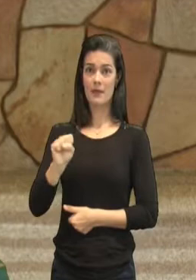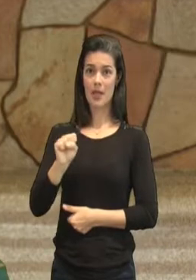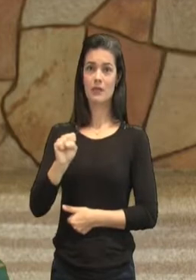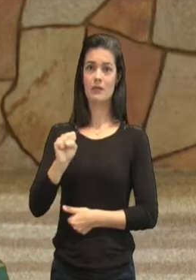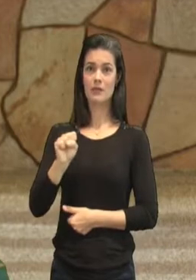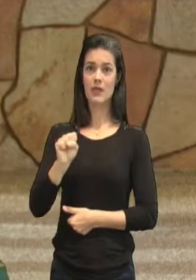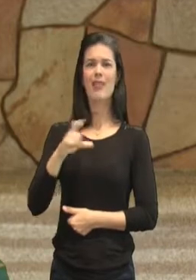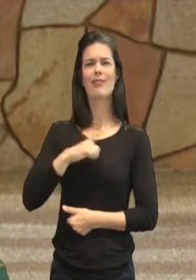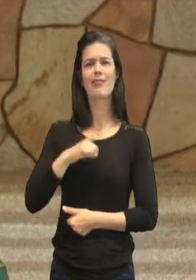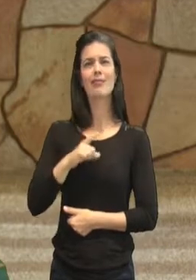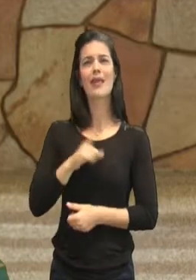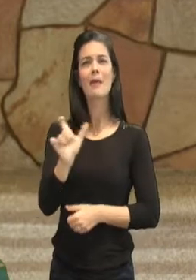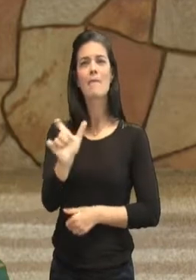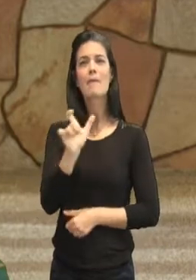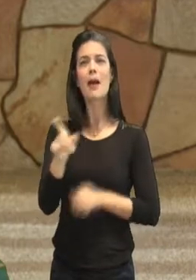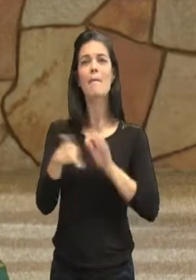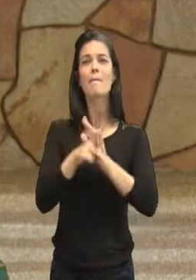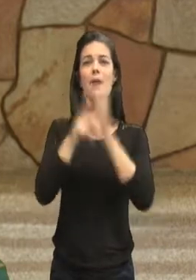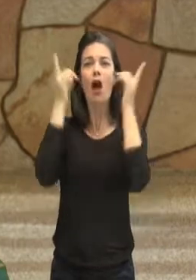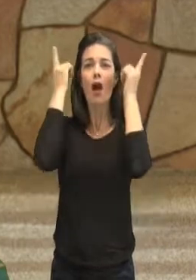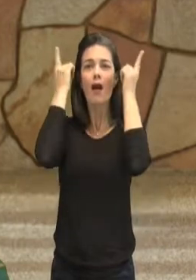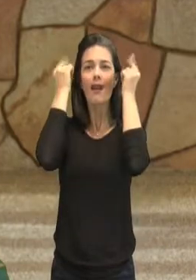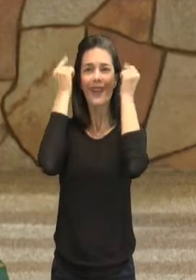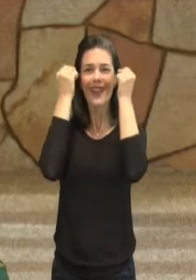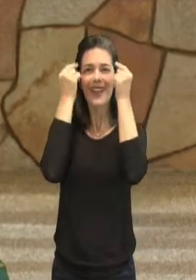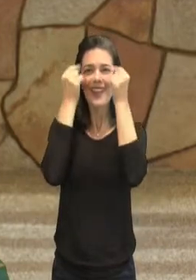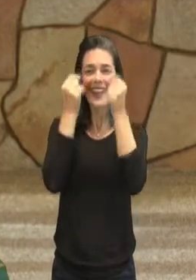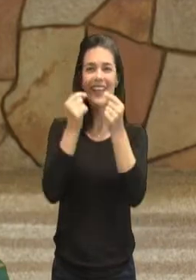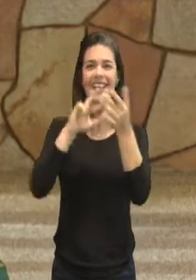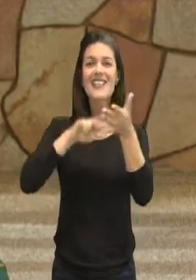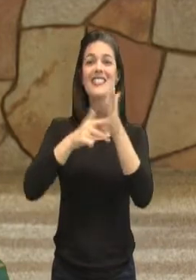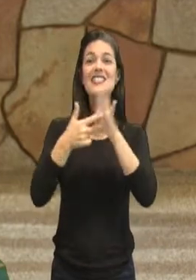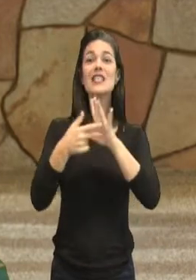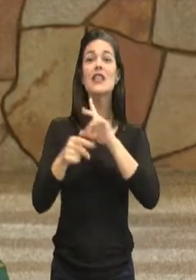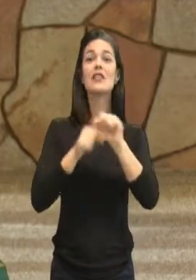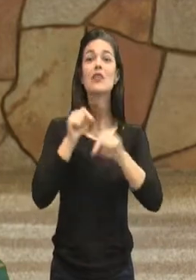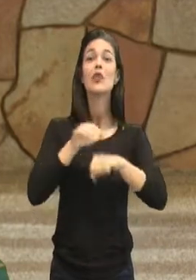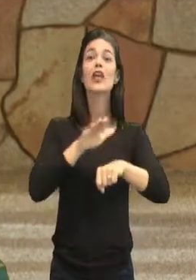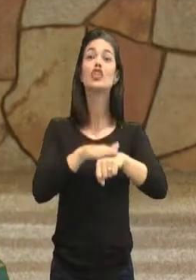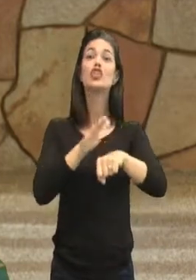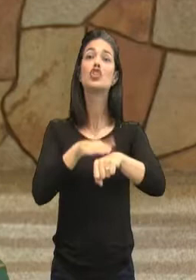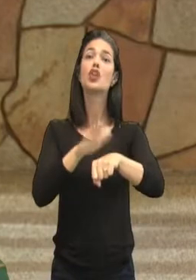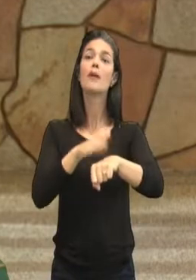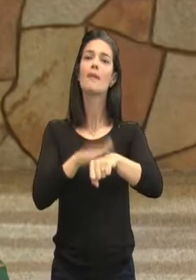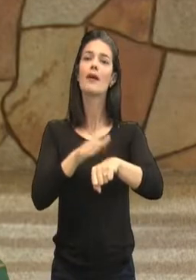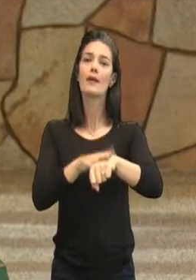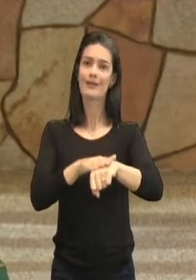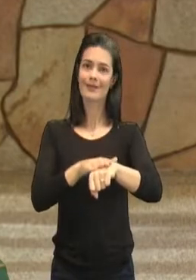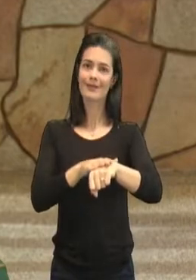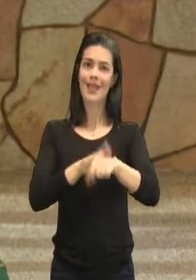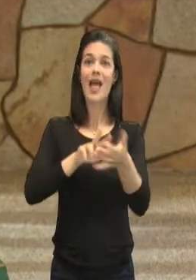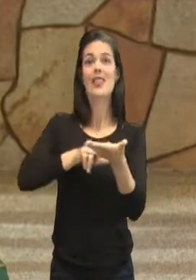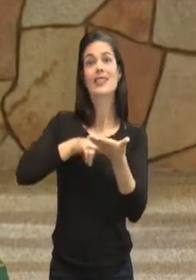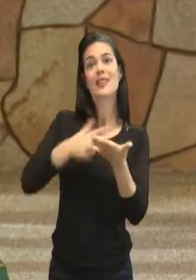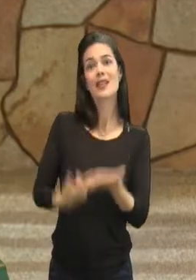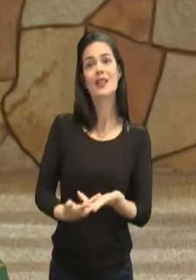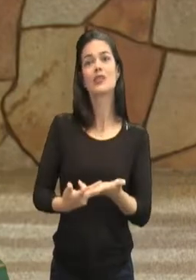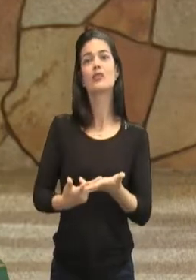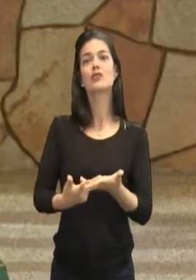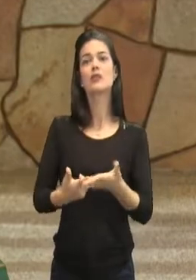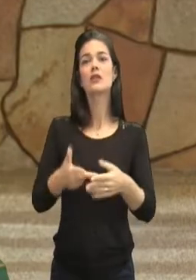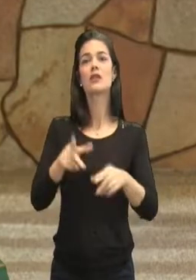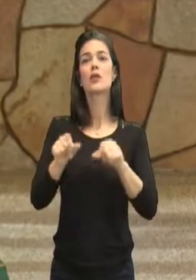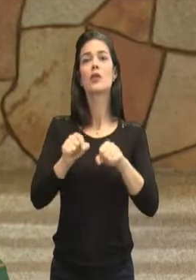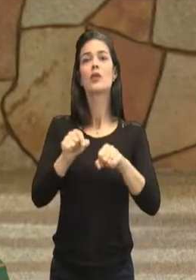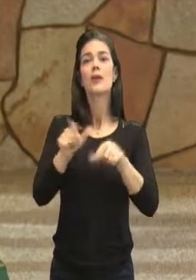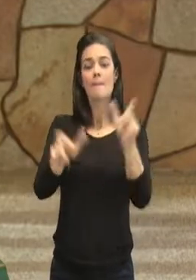kletos, do verbo kaleo que significa chamar, por isso é traduzido ao português como